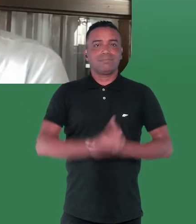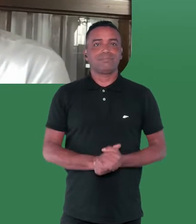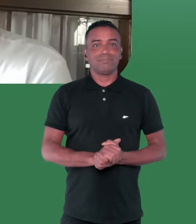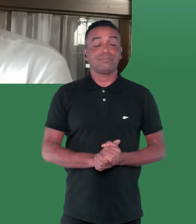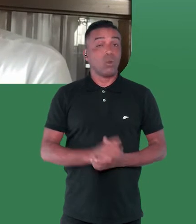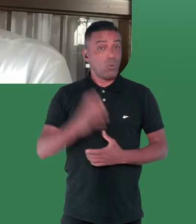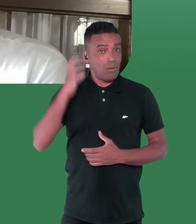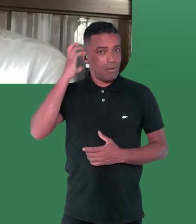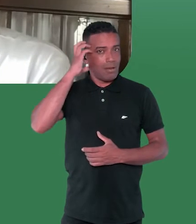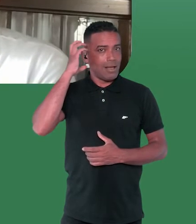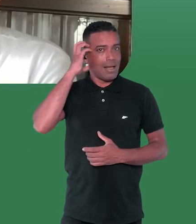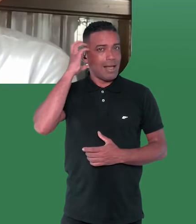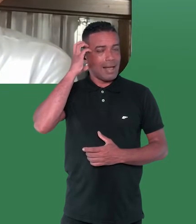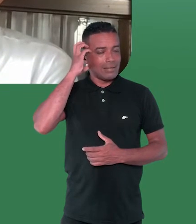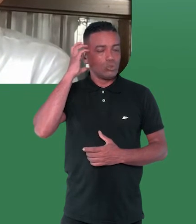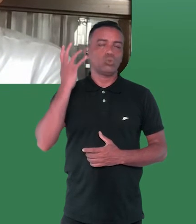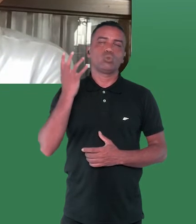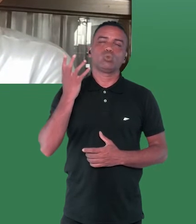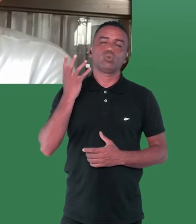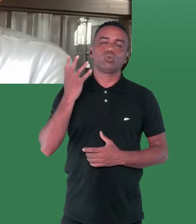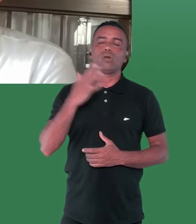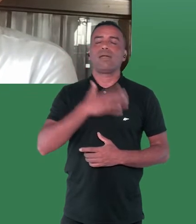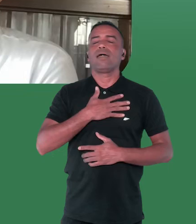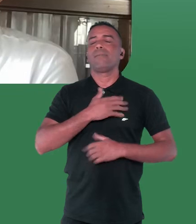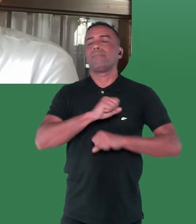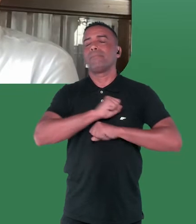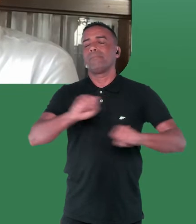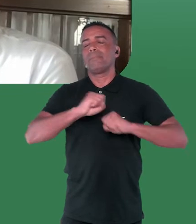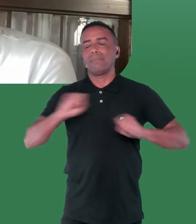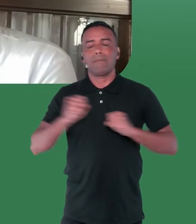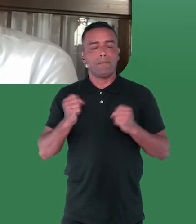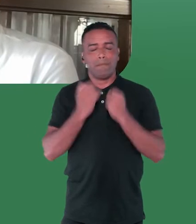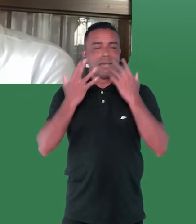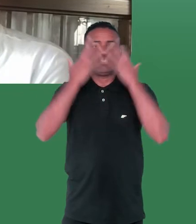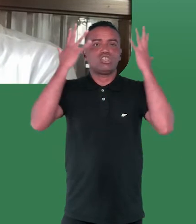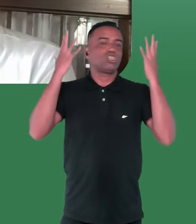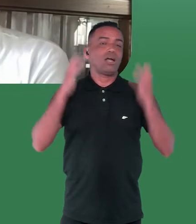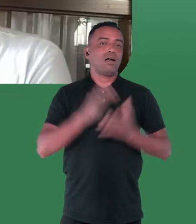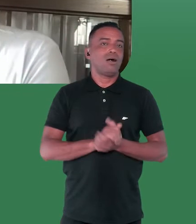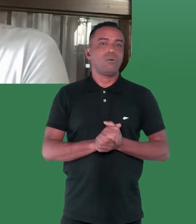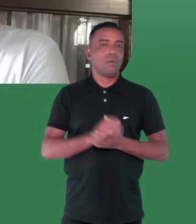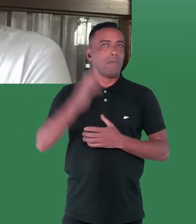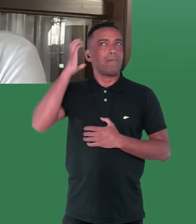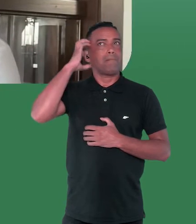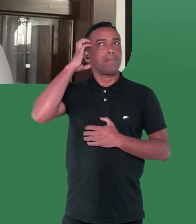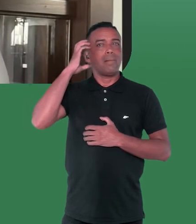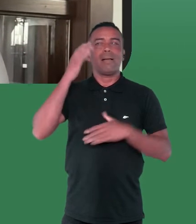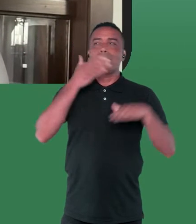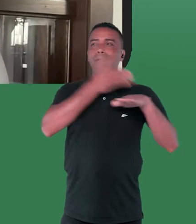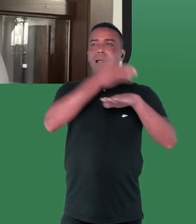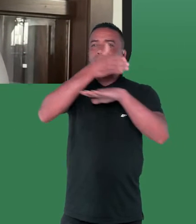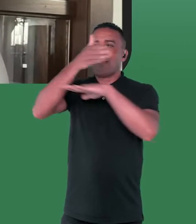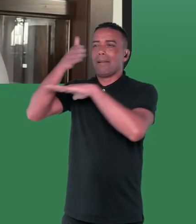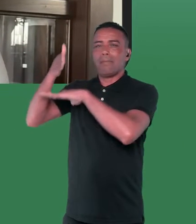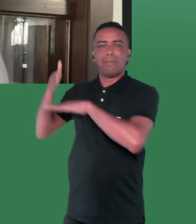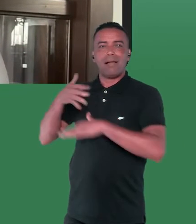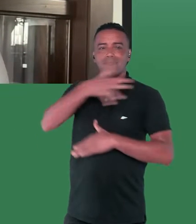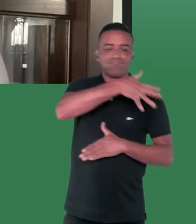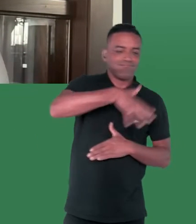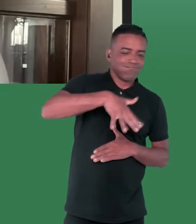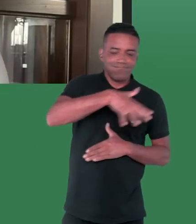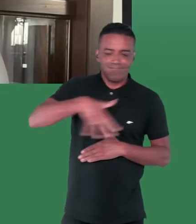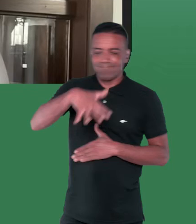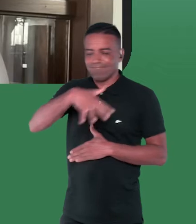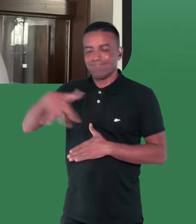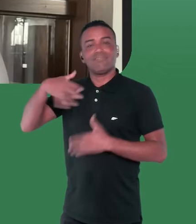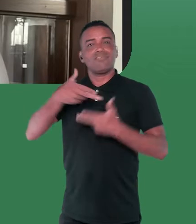O rádio, por isso que o rádio é minha paixão, porque o rádio ele permite que você passear por todas essas áreas. Acaba que você passeia